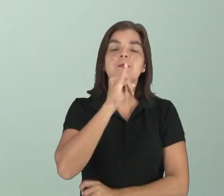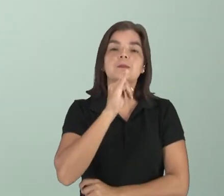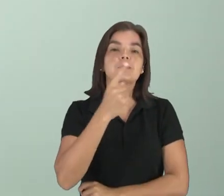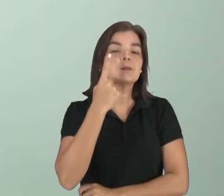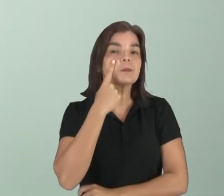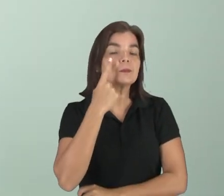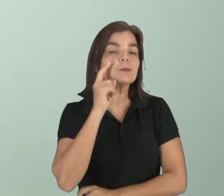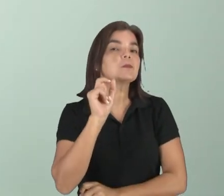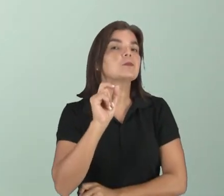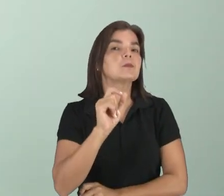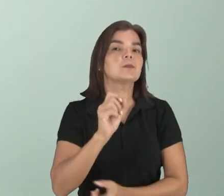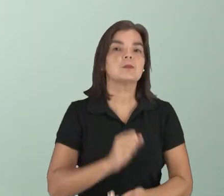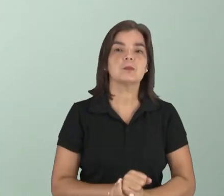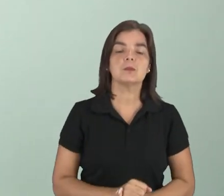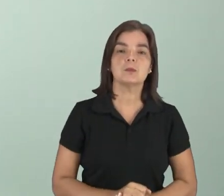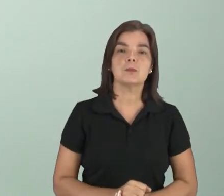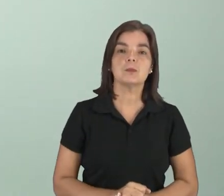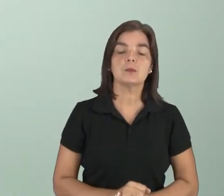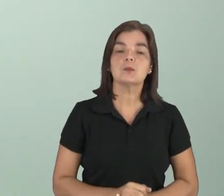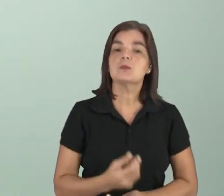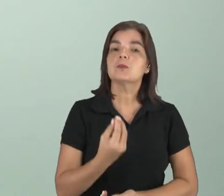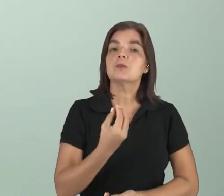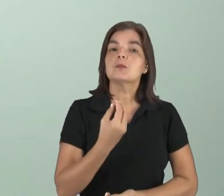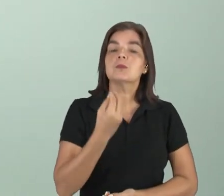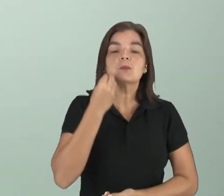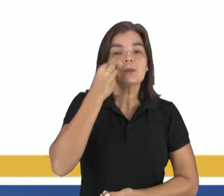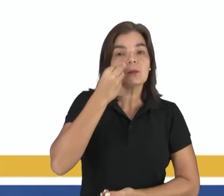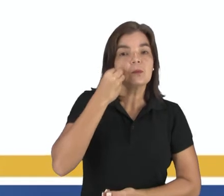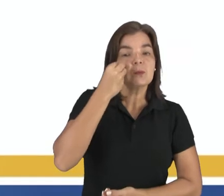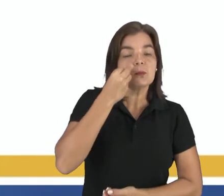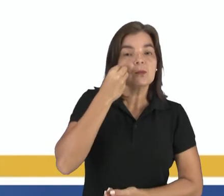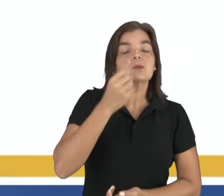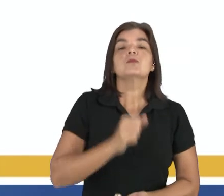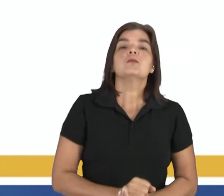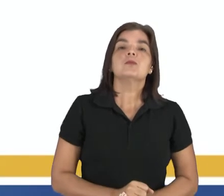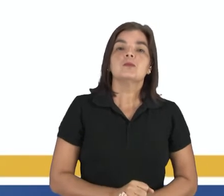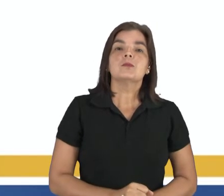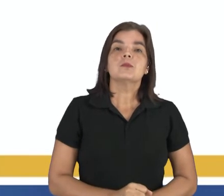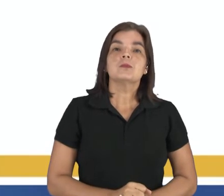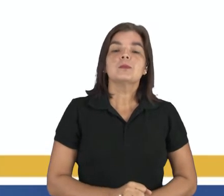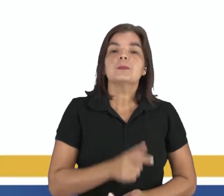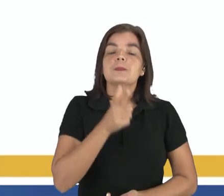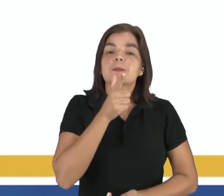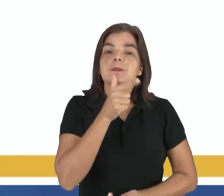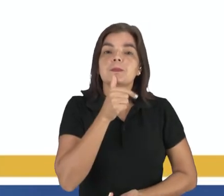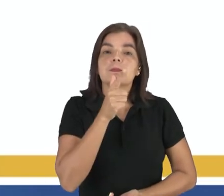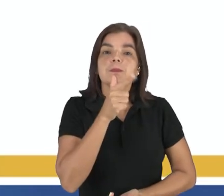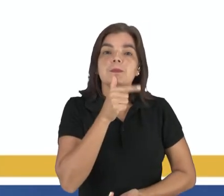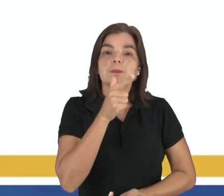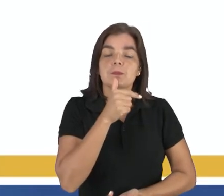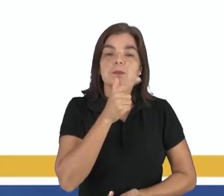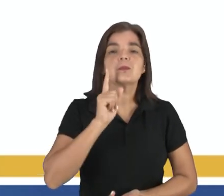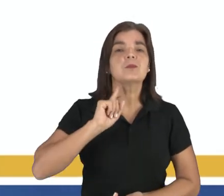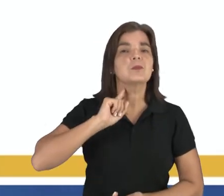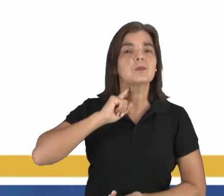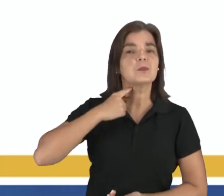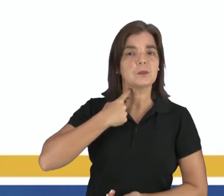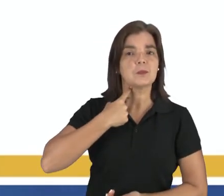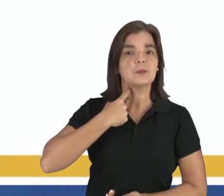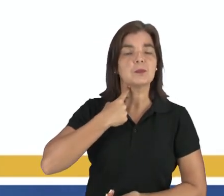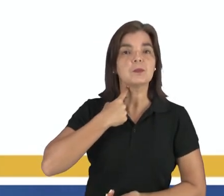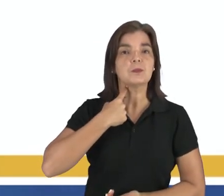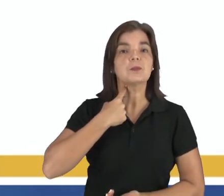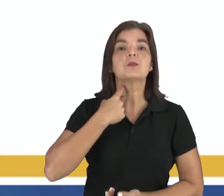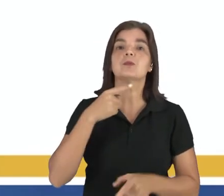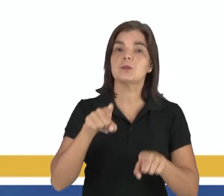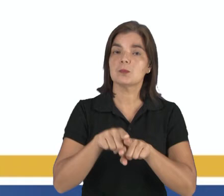nós podemos citar esse experimento, né, que foi para verificar a água de um ribeirão que estava poluída,